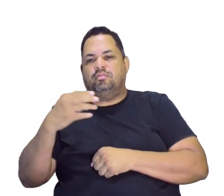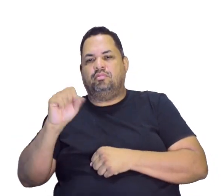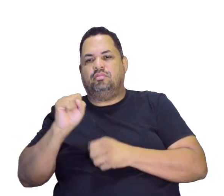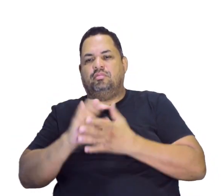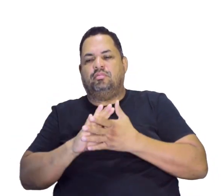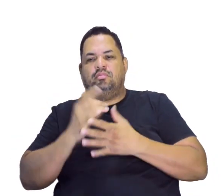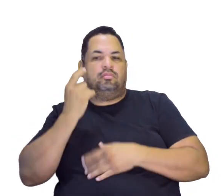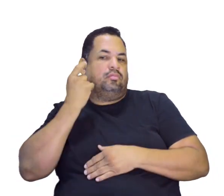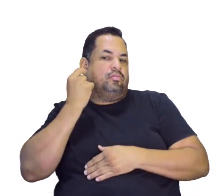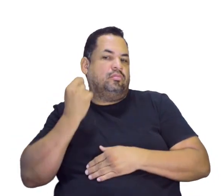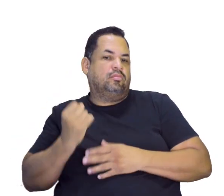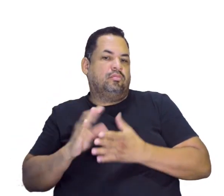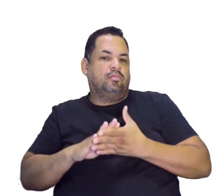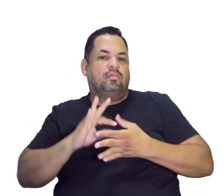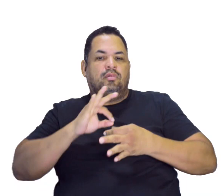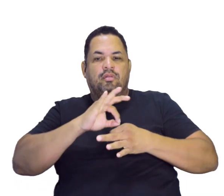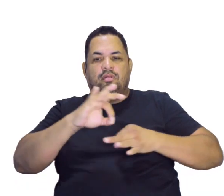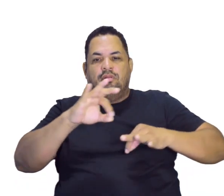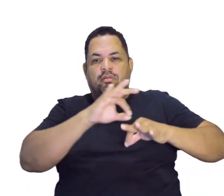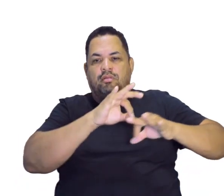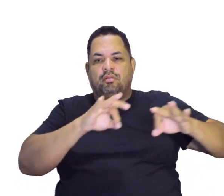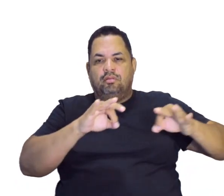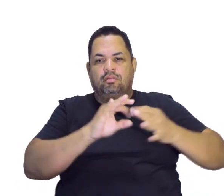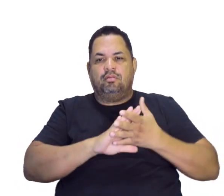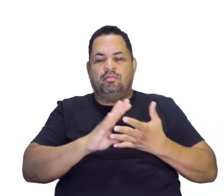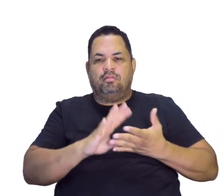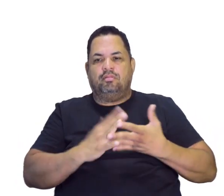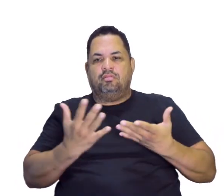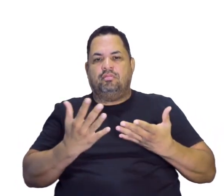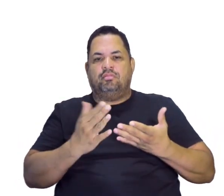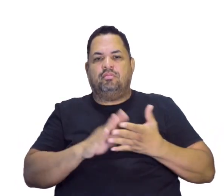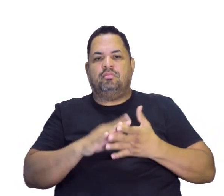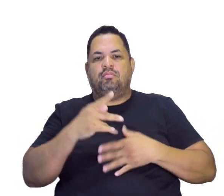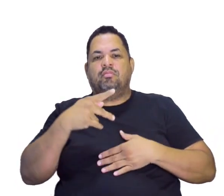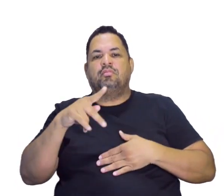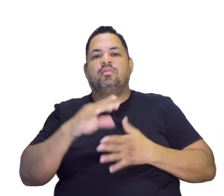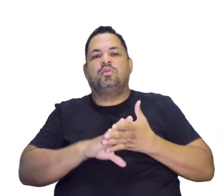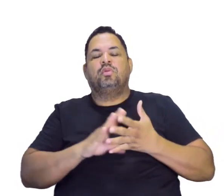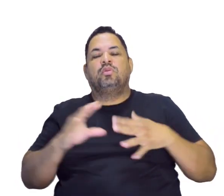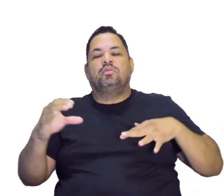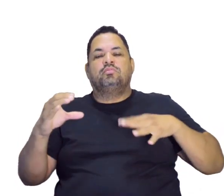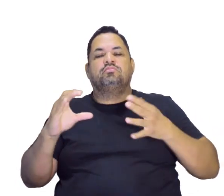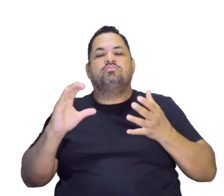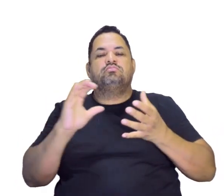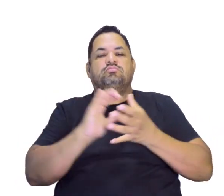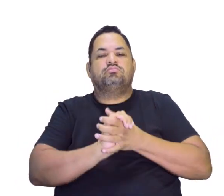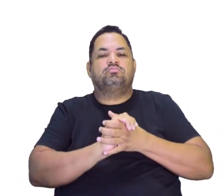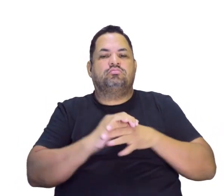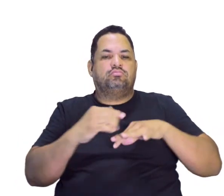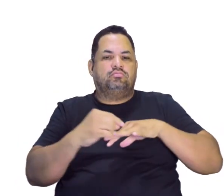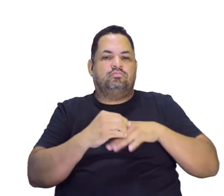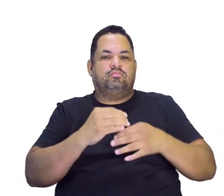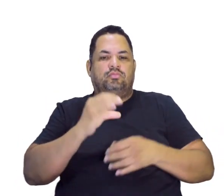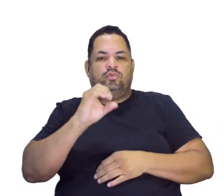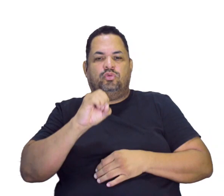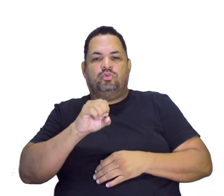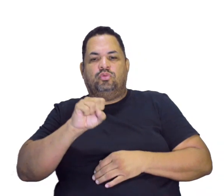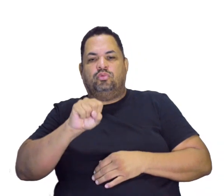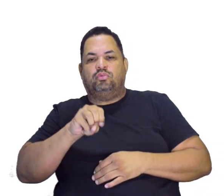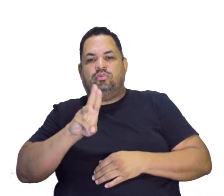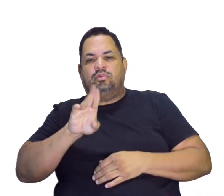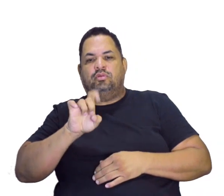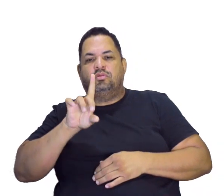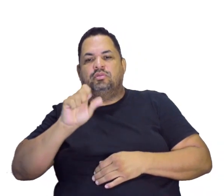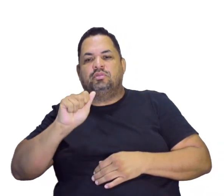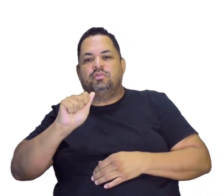queria dar de presente queria dar um presente de aniversário ao seu marido O Osvaldo de